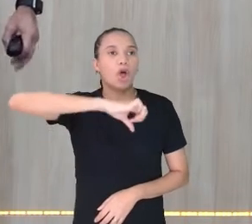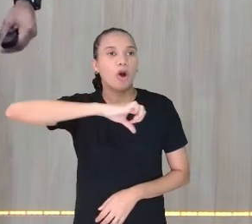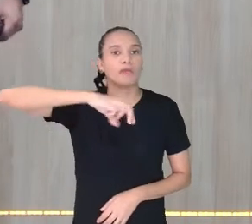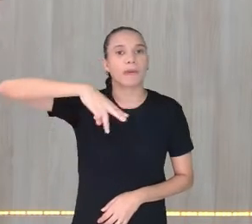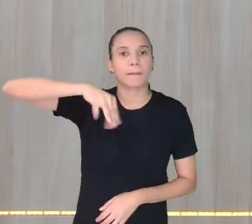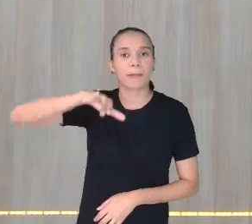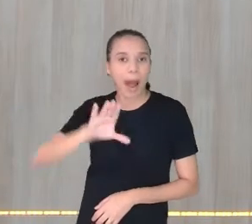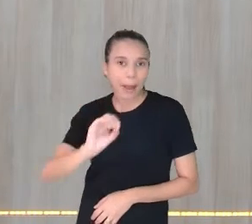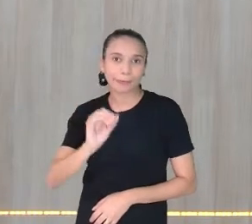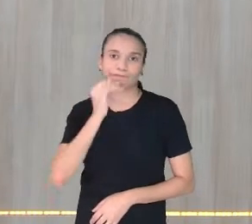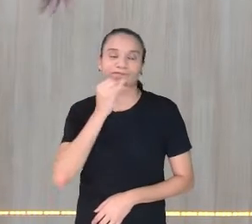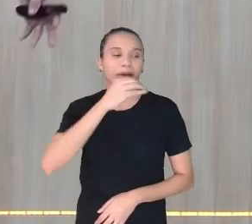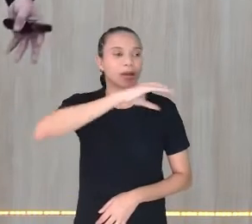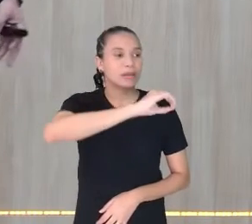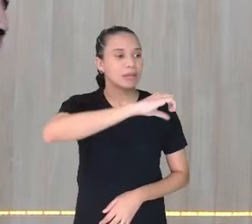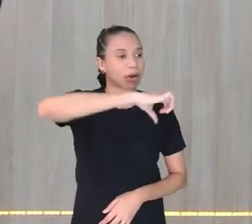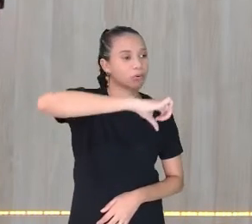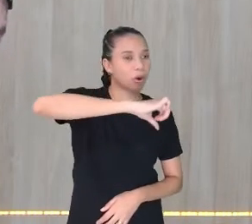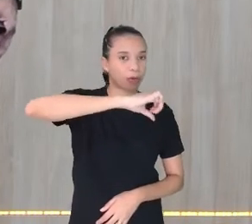maio, você vai colocar